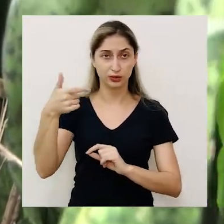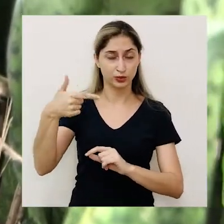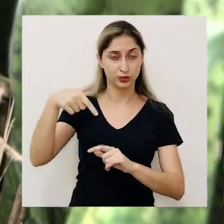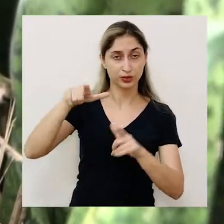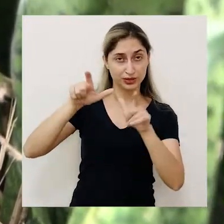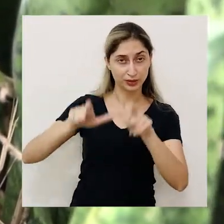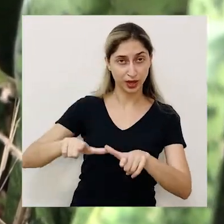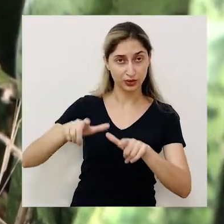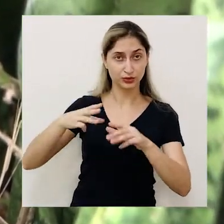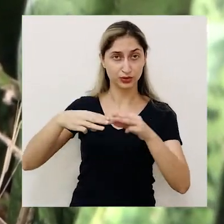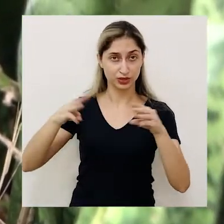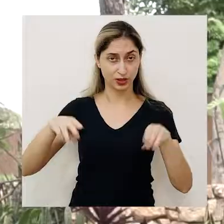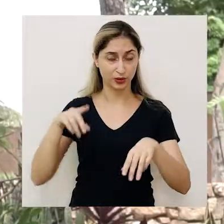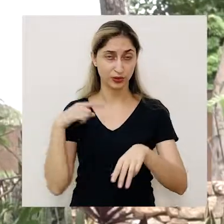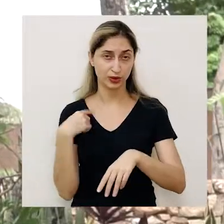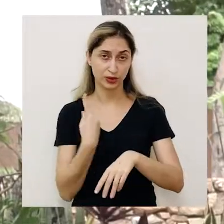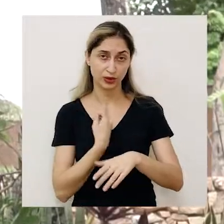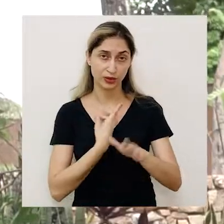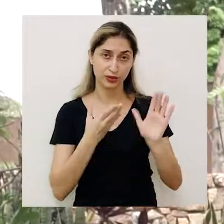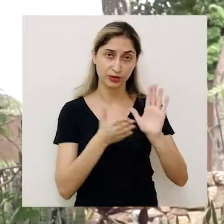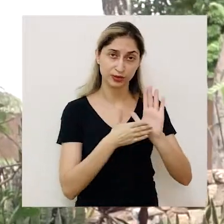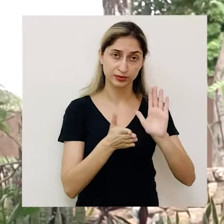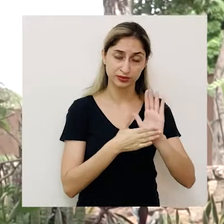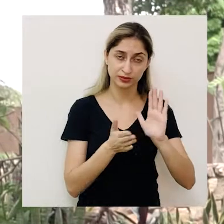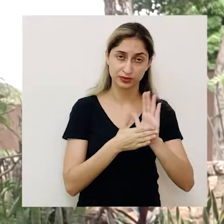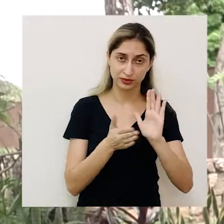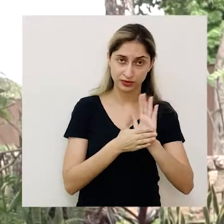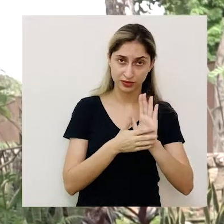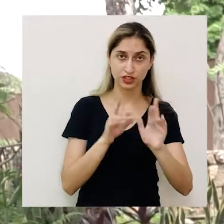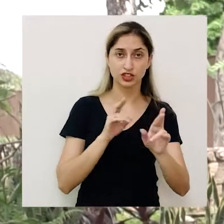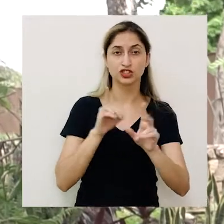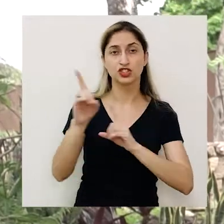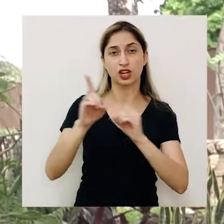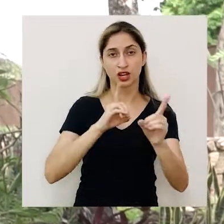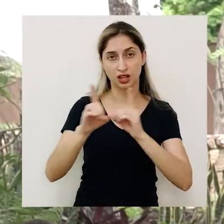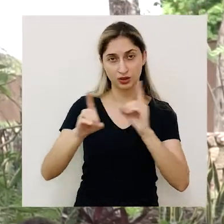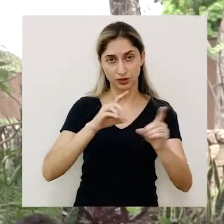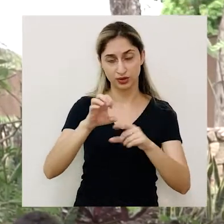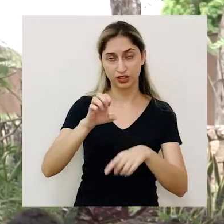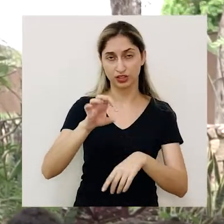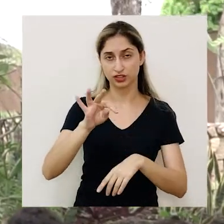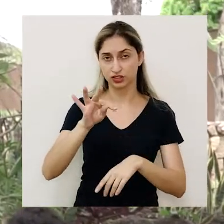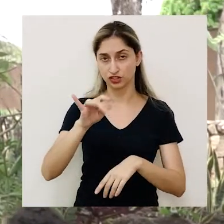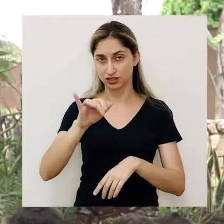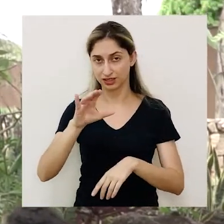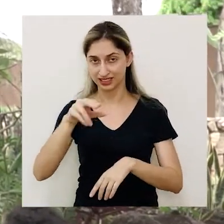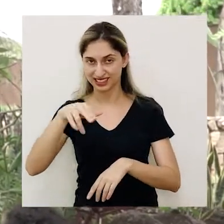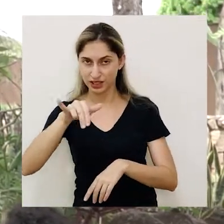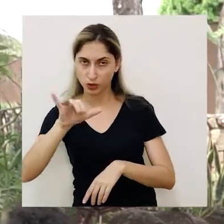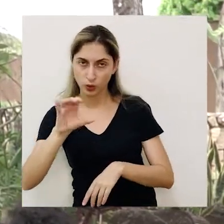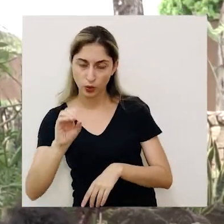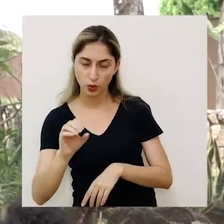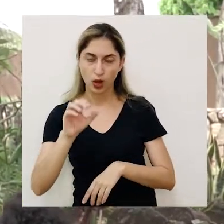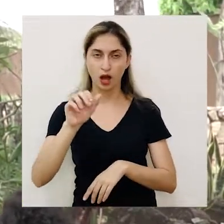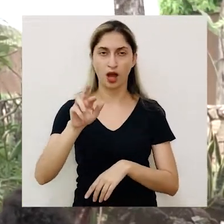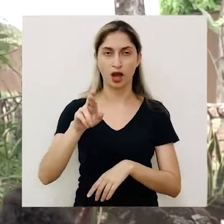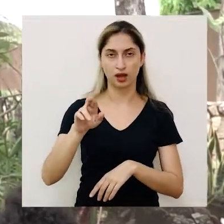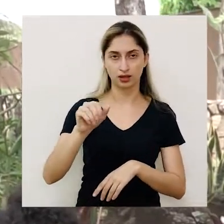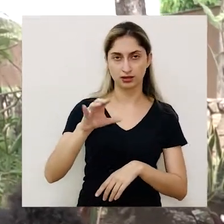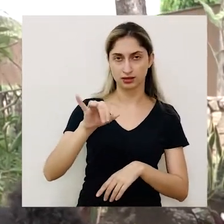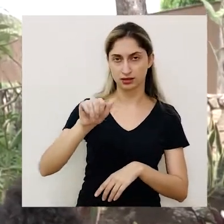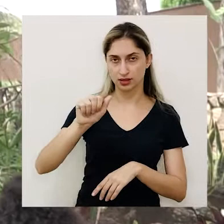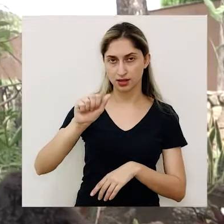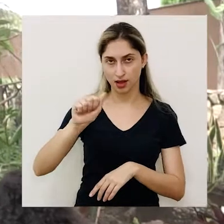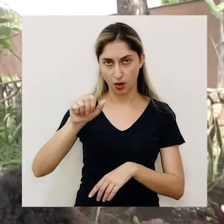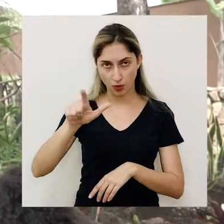traz a proposta da pesquisa, diálogos étnicos raciais, com o intuito de trazer à tona as memórias ancestrais